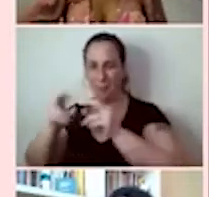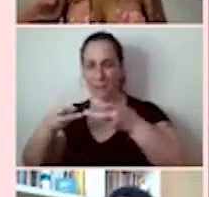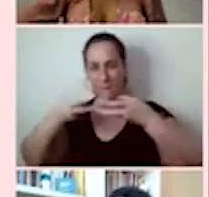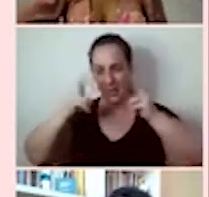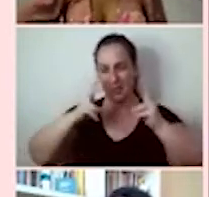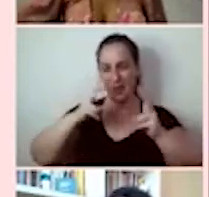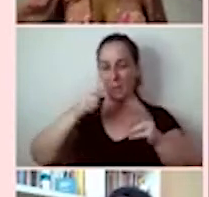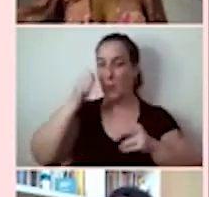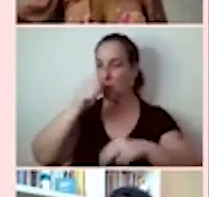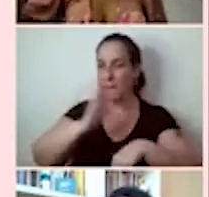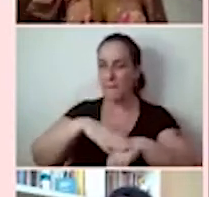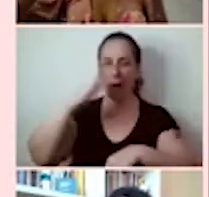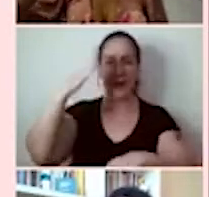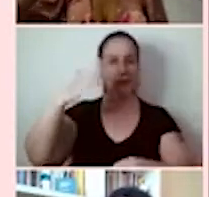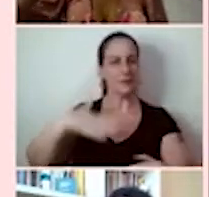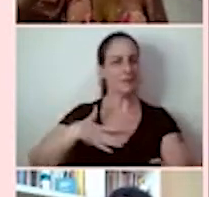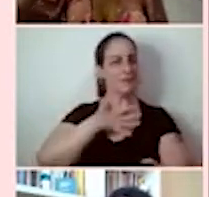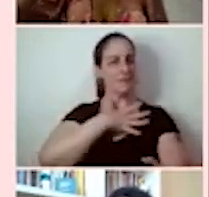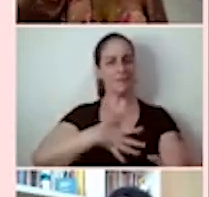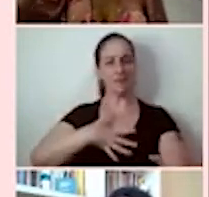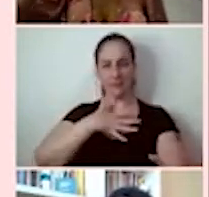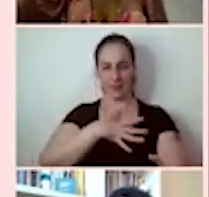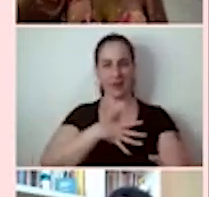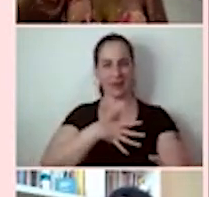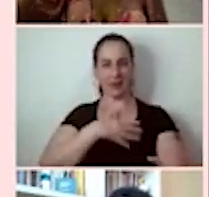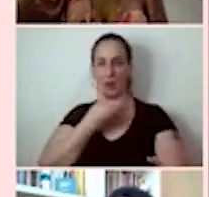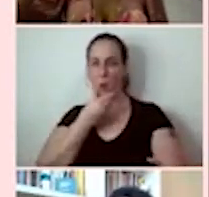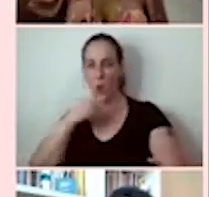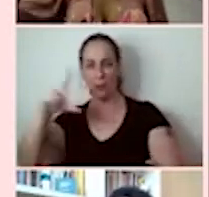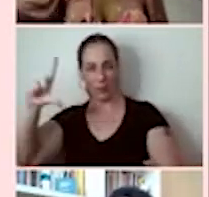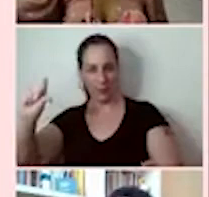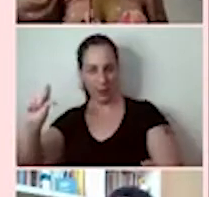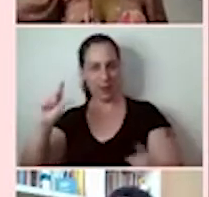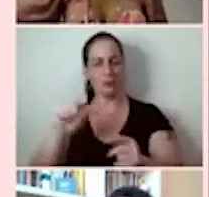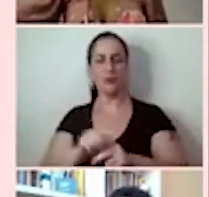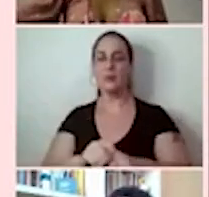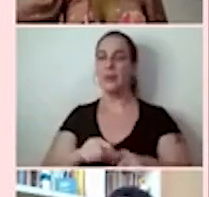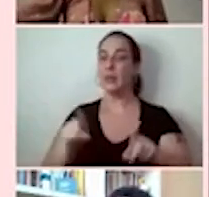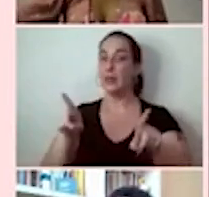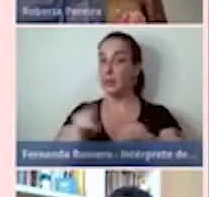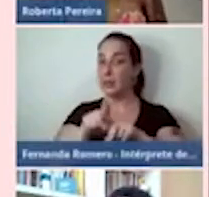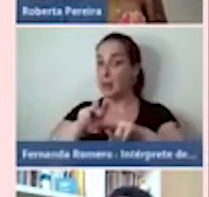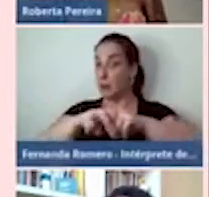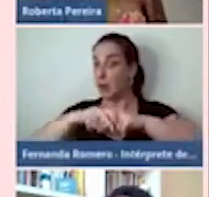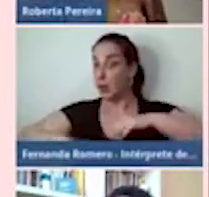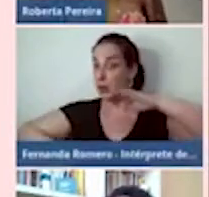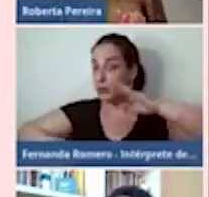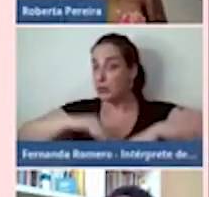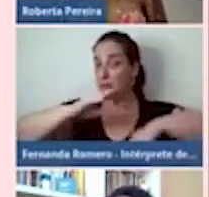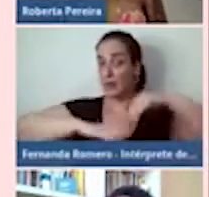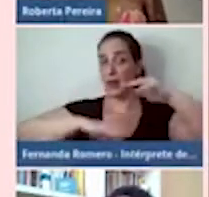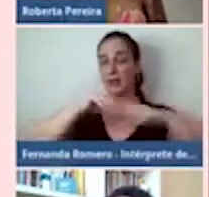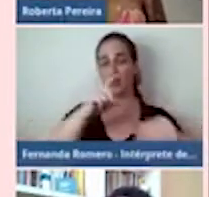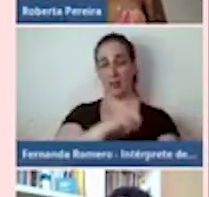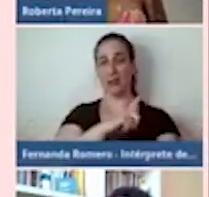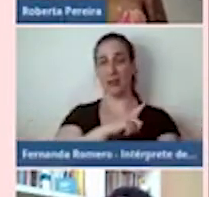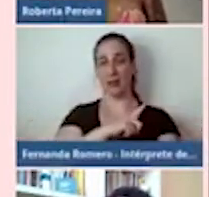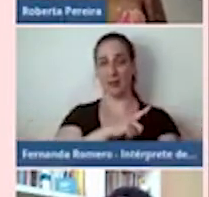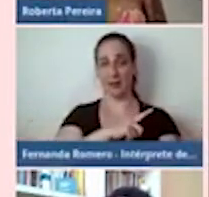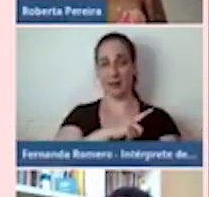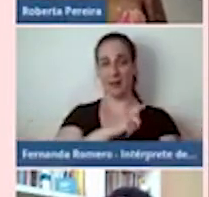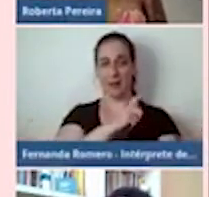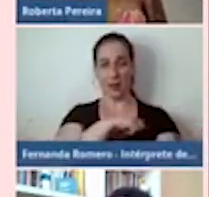das mulheres é maior do que a satisfação dos homens, e também em função das práticas que nós temos.